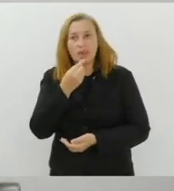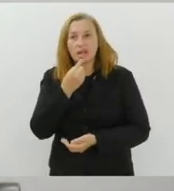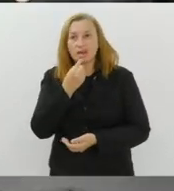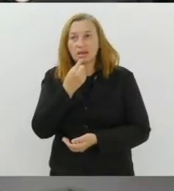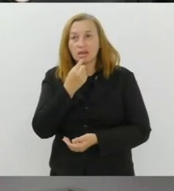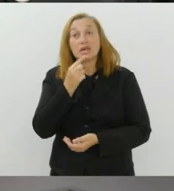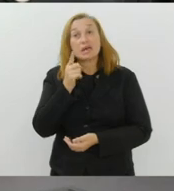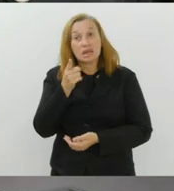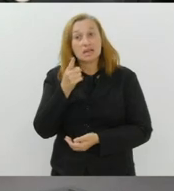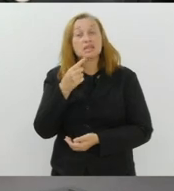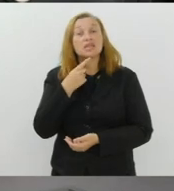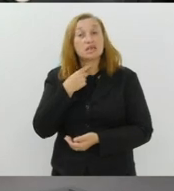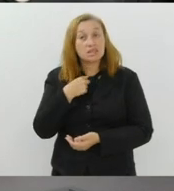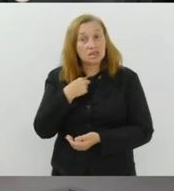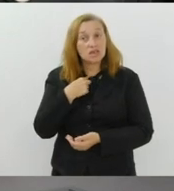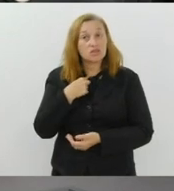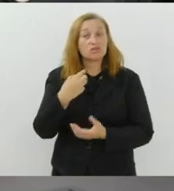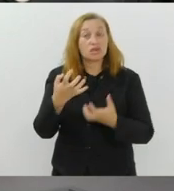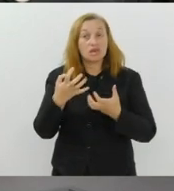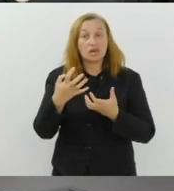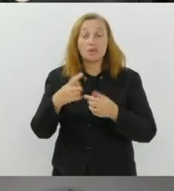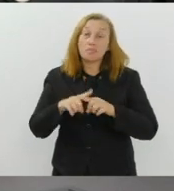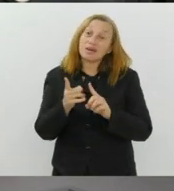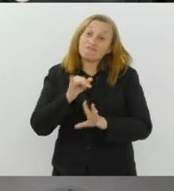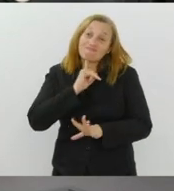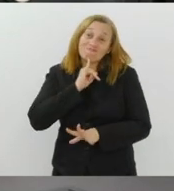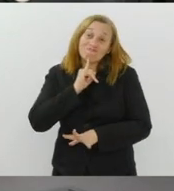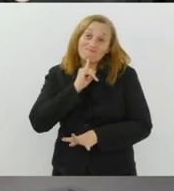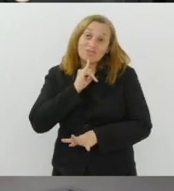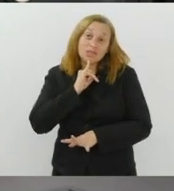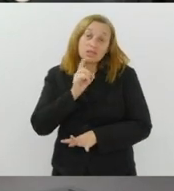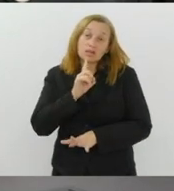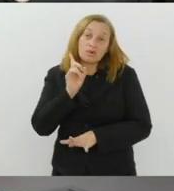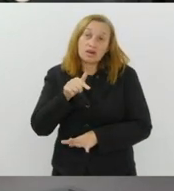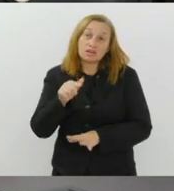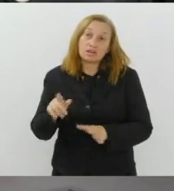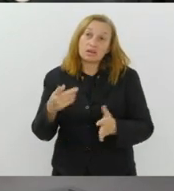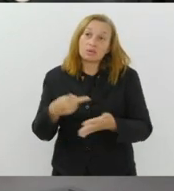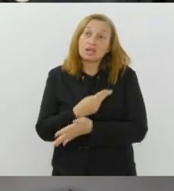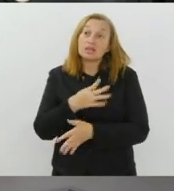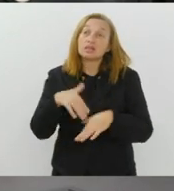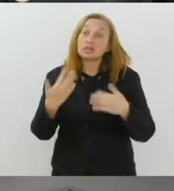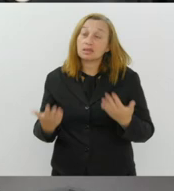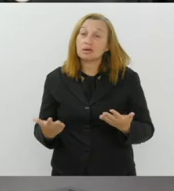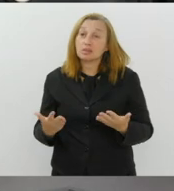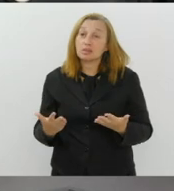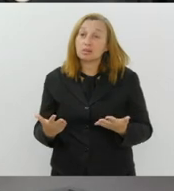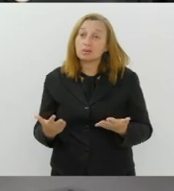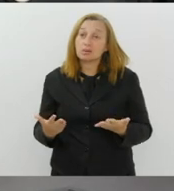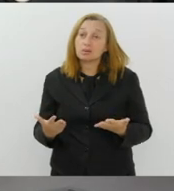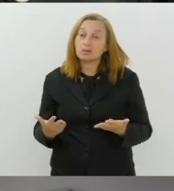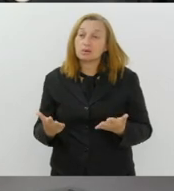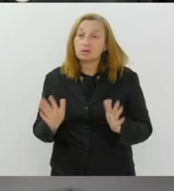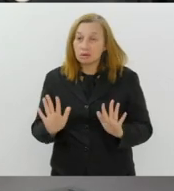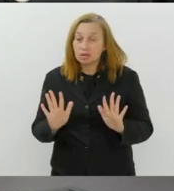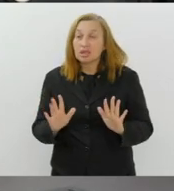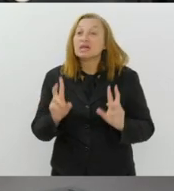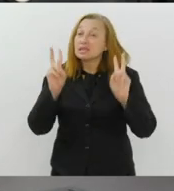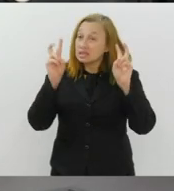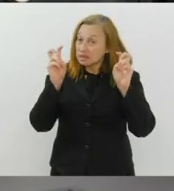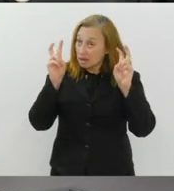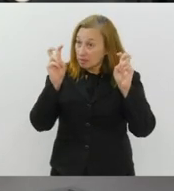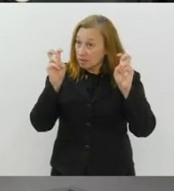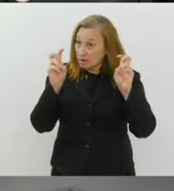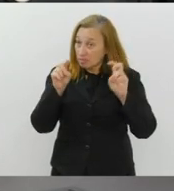esta é a intenção que seja feita desta maneira, mas, infelizmente, não é assim que acontece. Então, vamos fazer assim, então. Esse tema eu vou